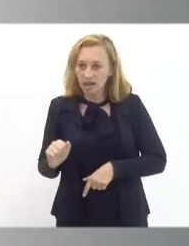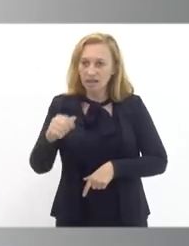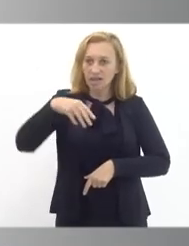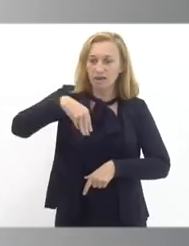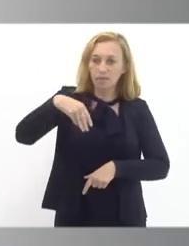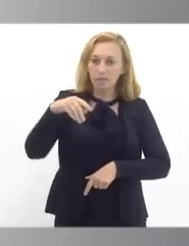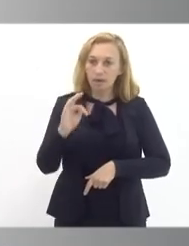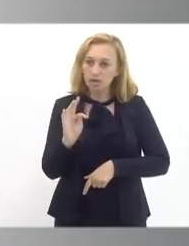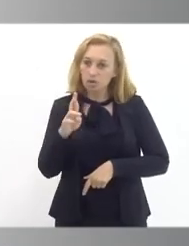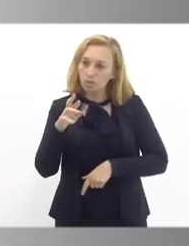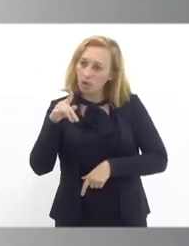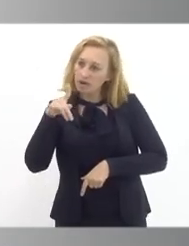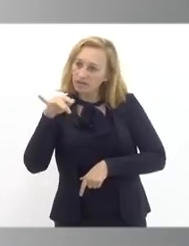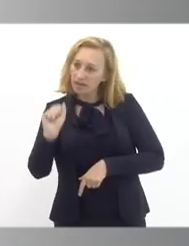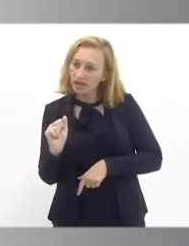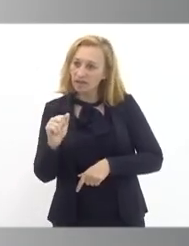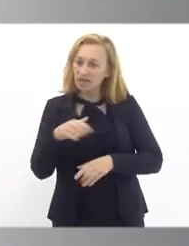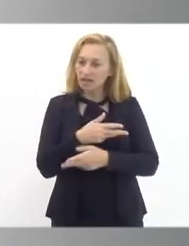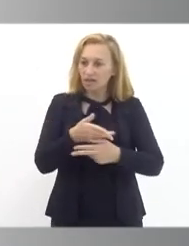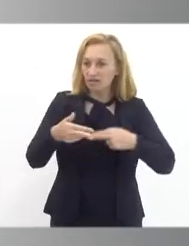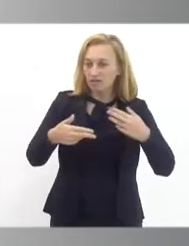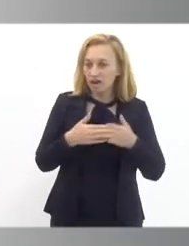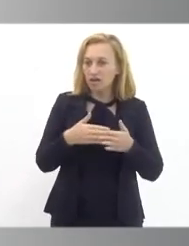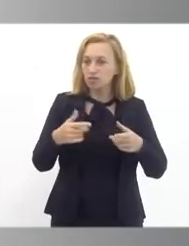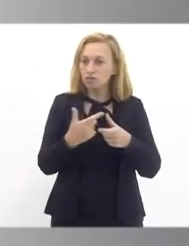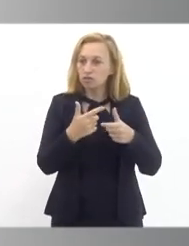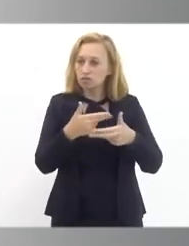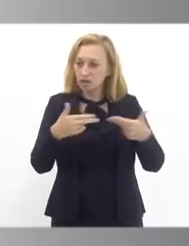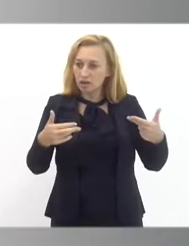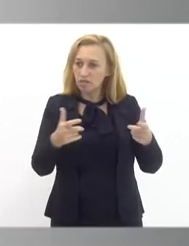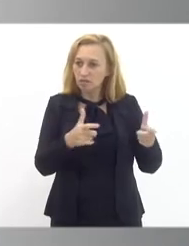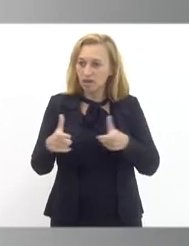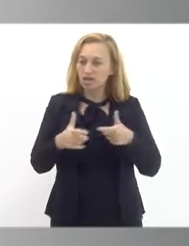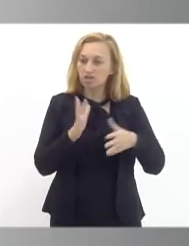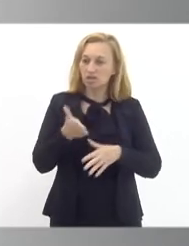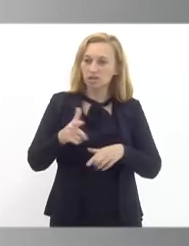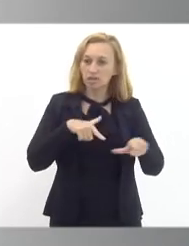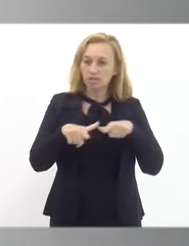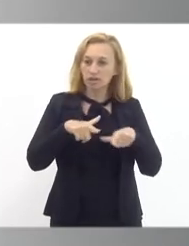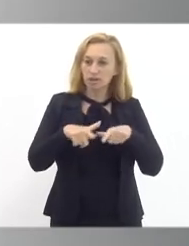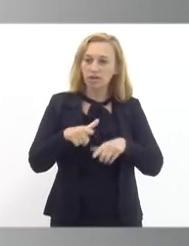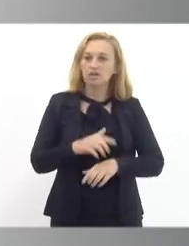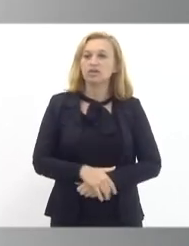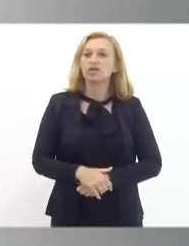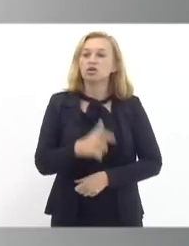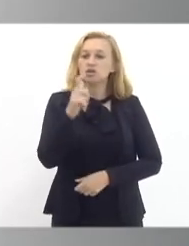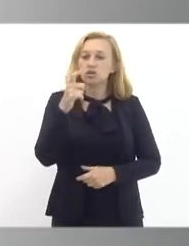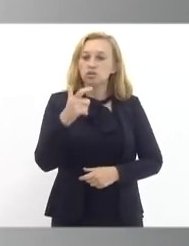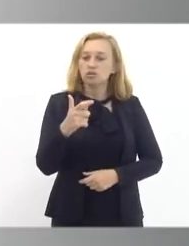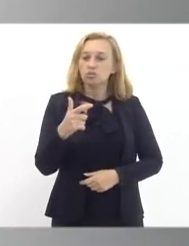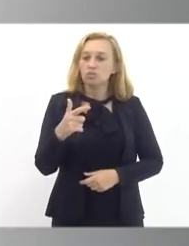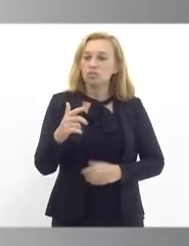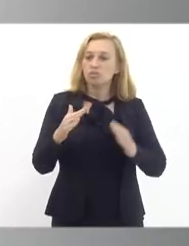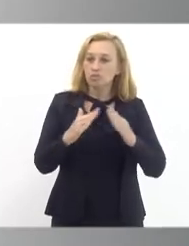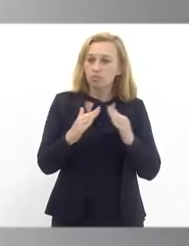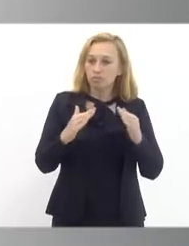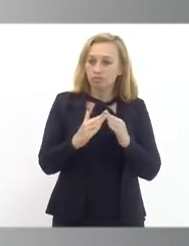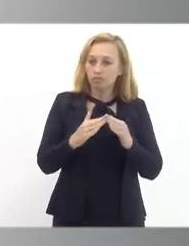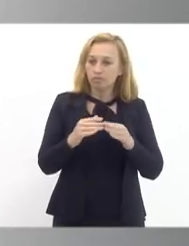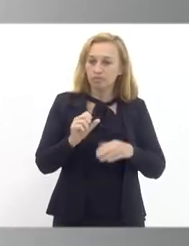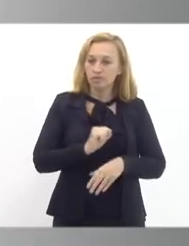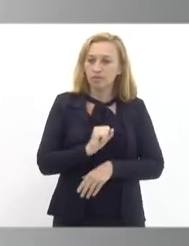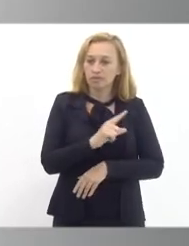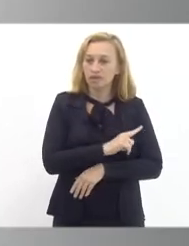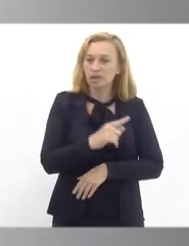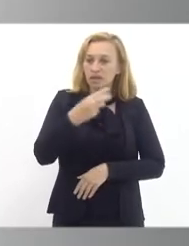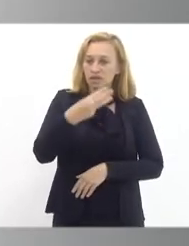satisfação de ser nomeado comandante do Comando de Polícia Ambiental. Sou morador de São Gonçalo há 32 anos,